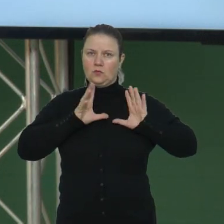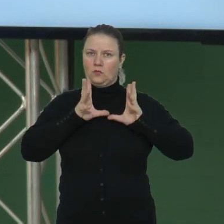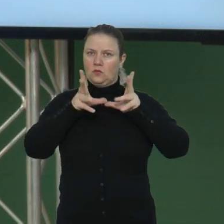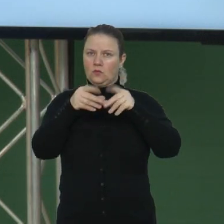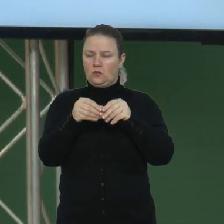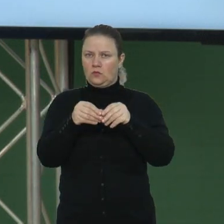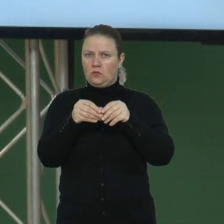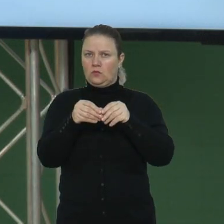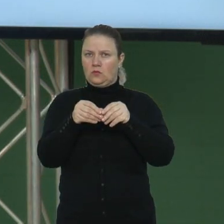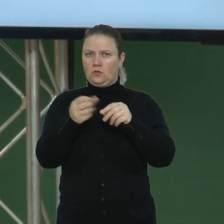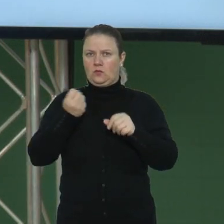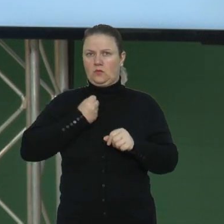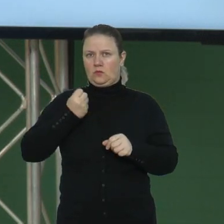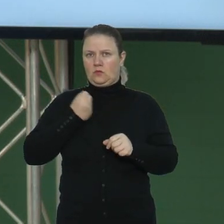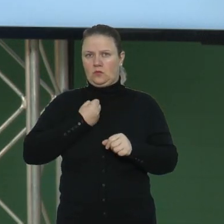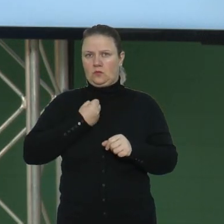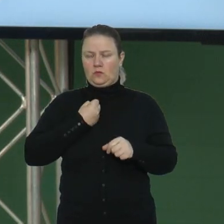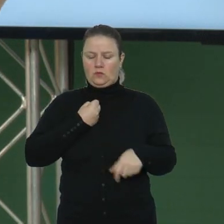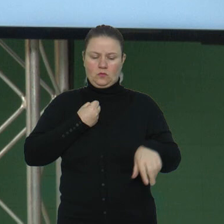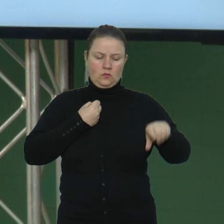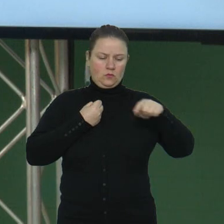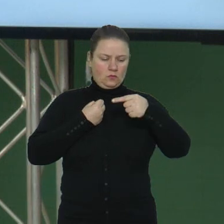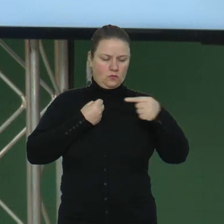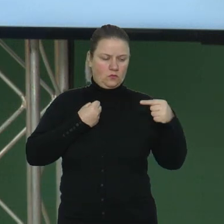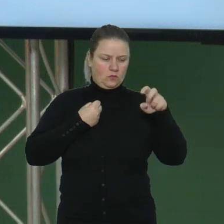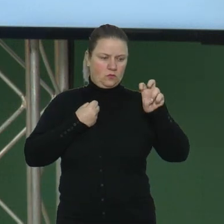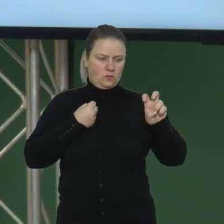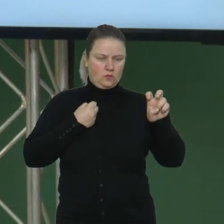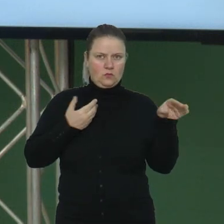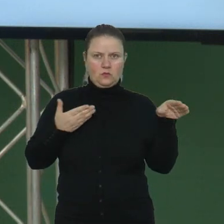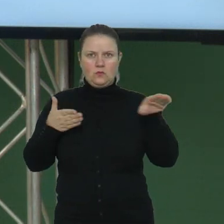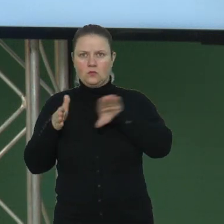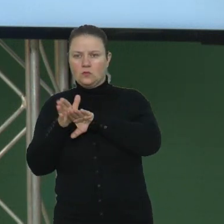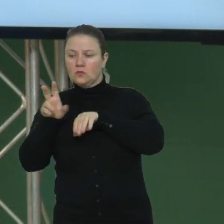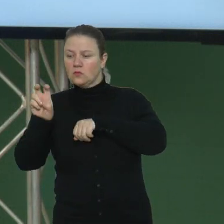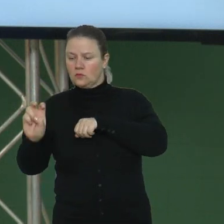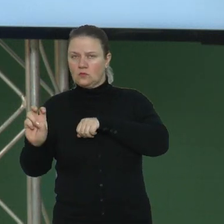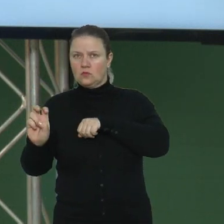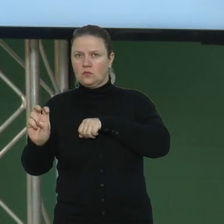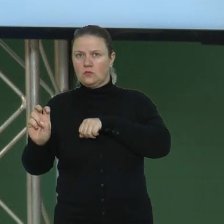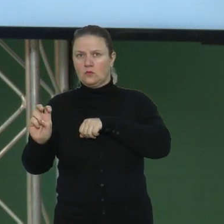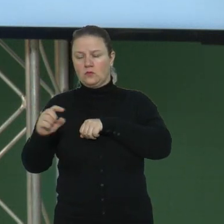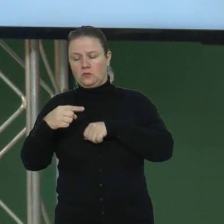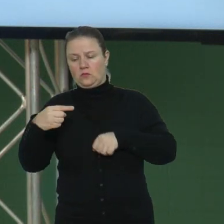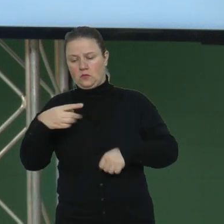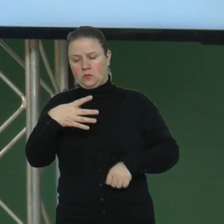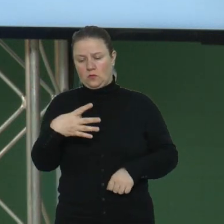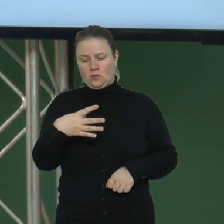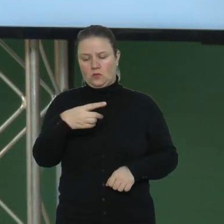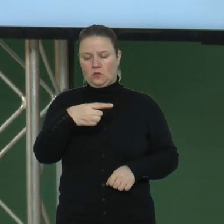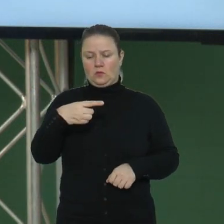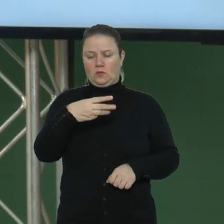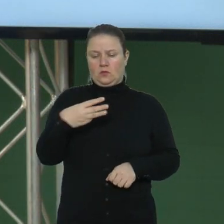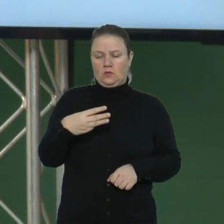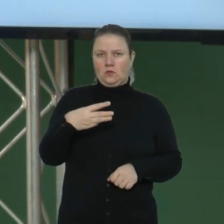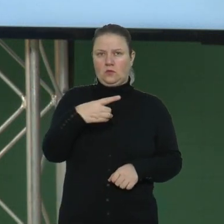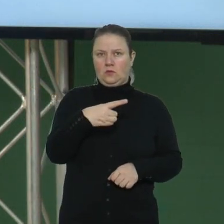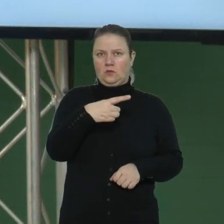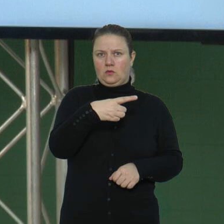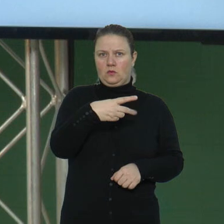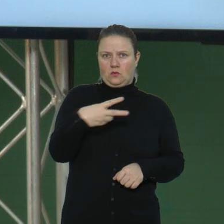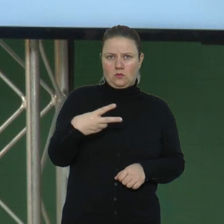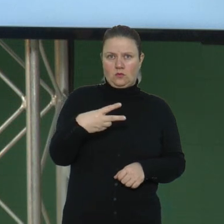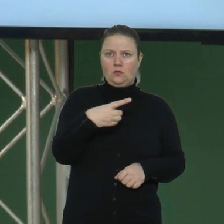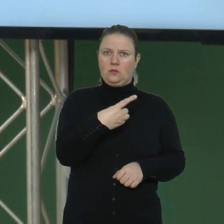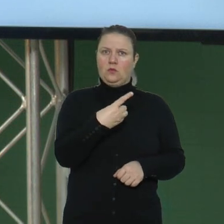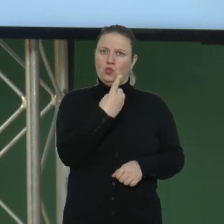que estão entre o menos 5 até o 5, ou seja, o menos 4, o menos 3, o menos 2, o menos 1, o 0, ou até mesmo o